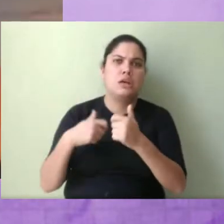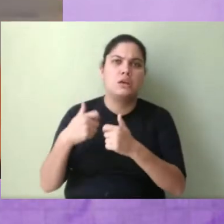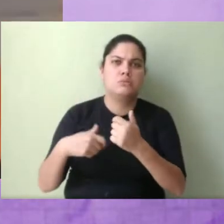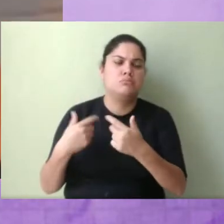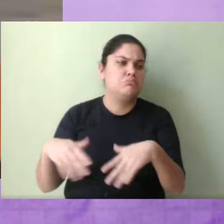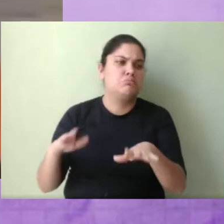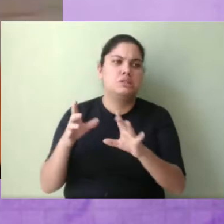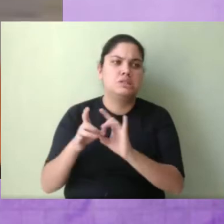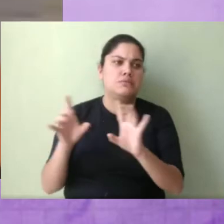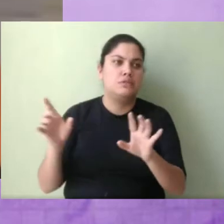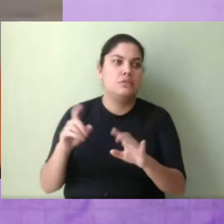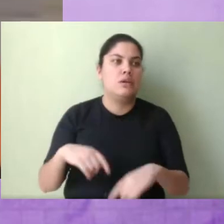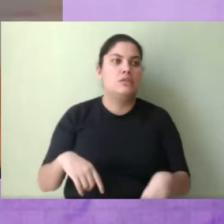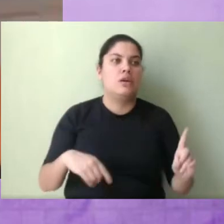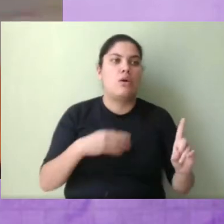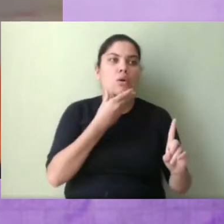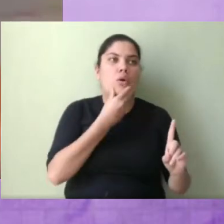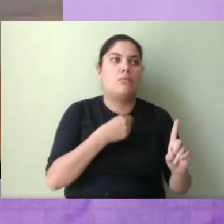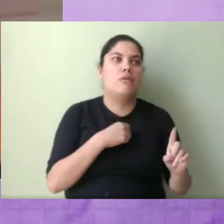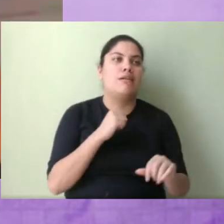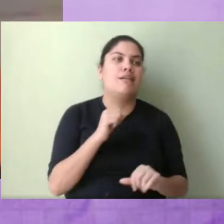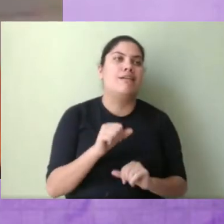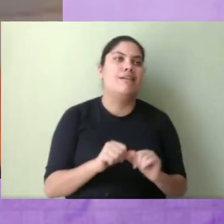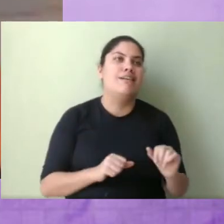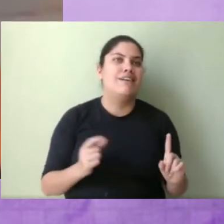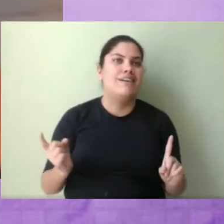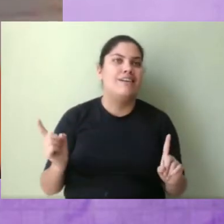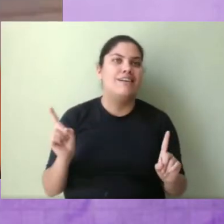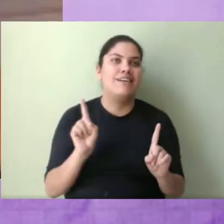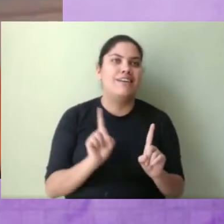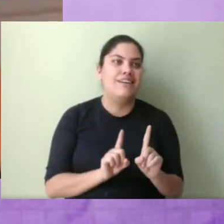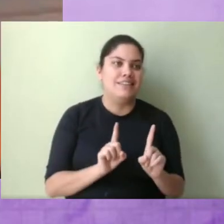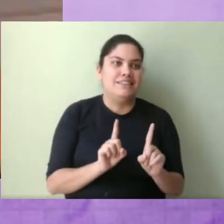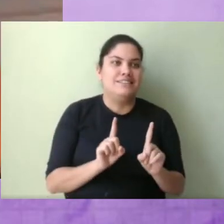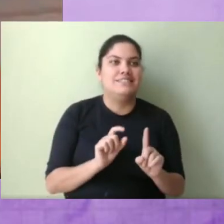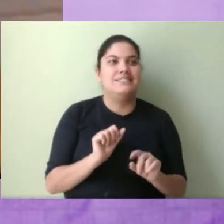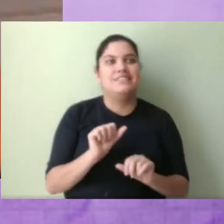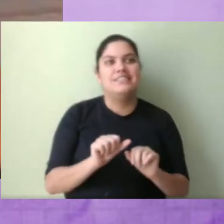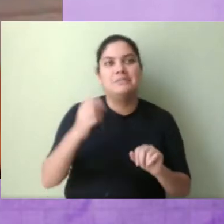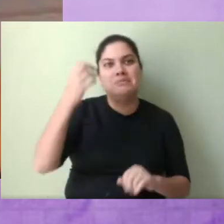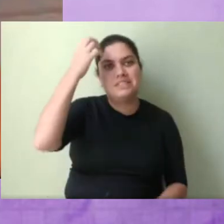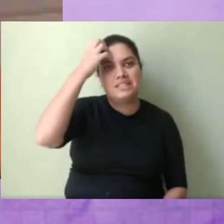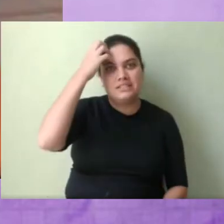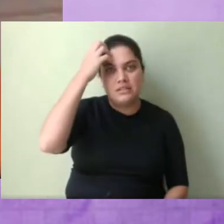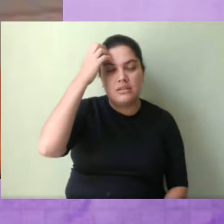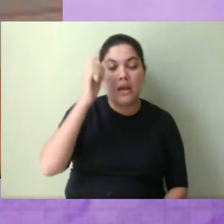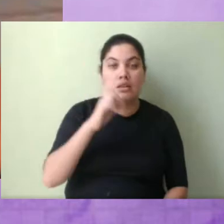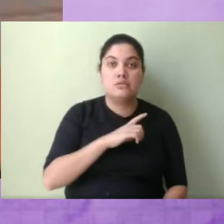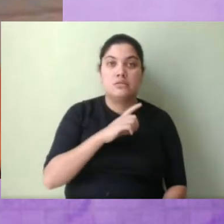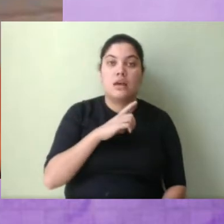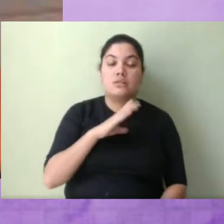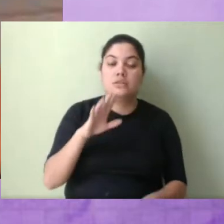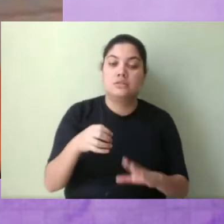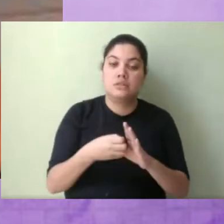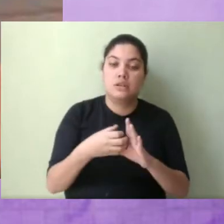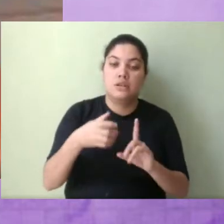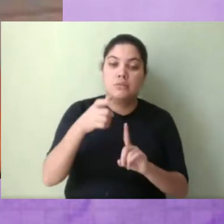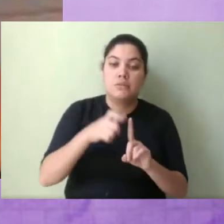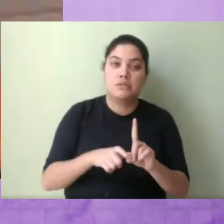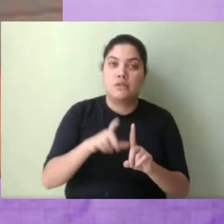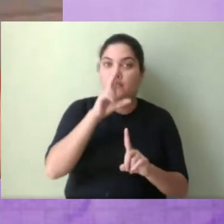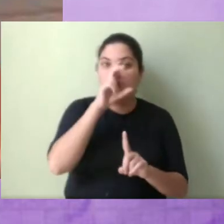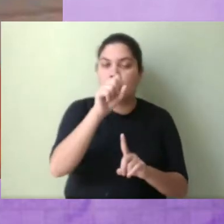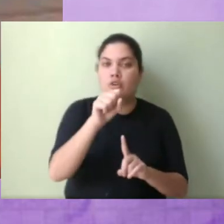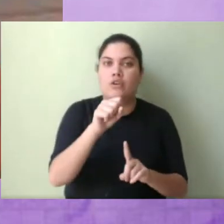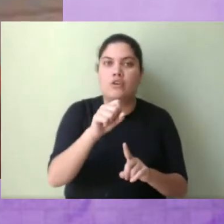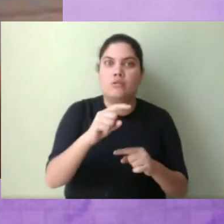cada mulher tem uma característica muito clara, né? Mas, atualmente, a mulher, ela é bem-sucedida, ela quer sexo casual, ela se vira, aí aparece um cara